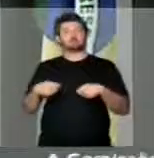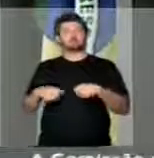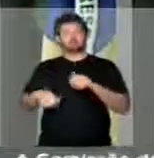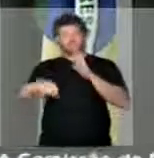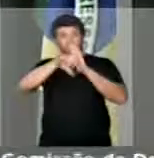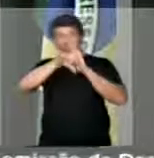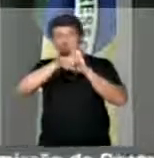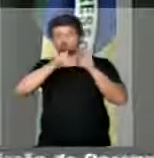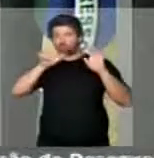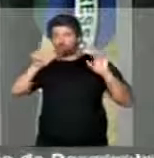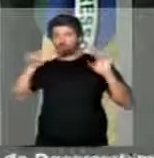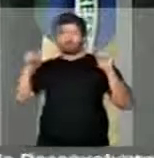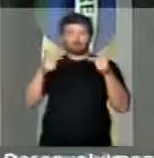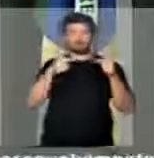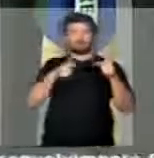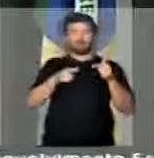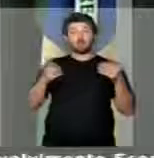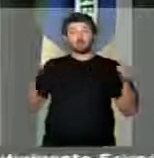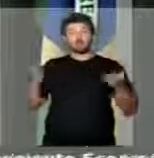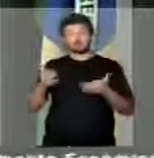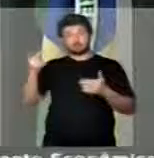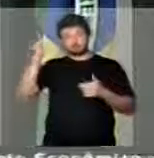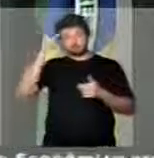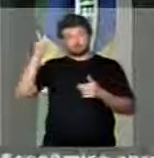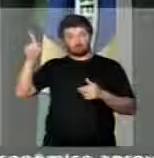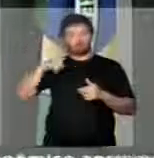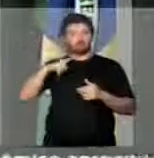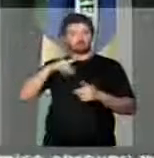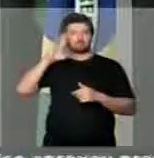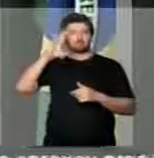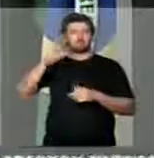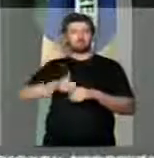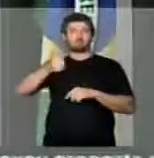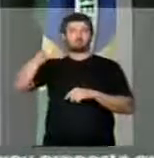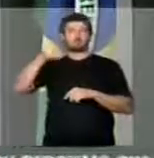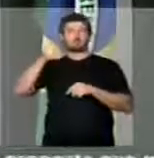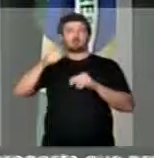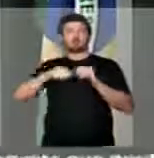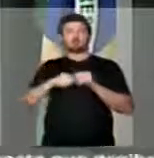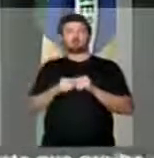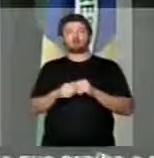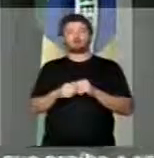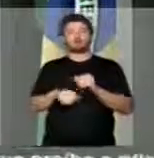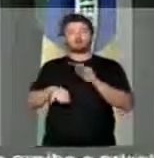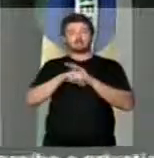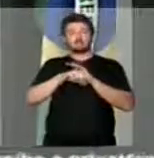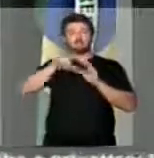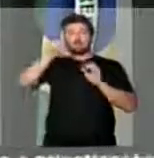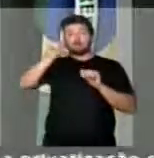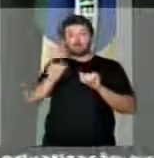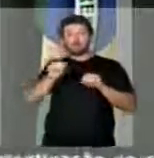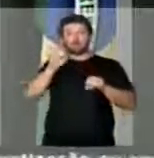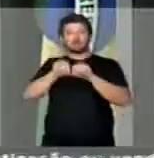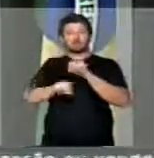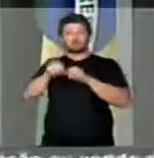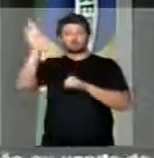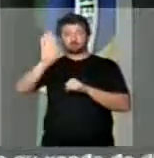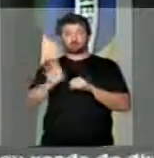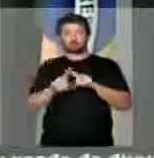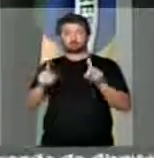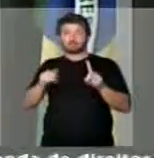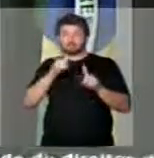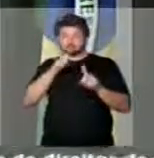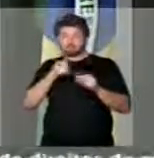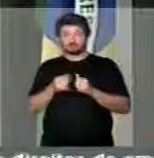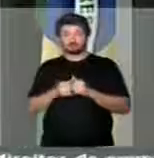criminalidade enfrentada. São Paulo tem hoje os melhores indicadores de crimes do país, o menor índice de homicídios, mas